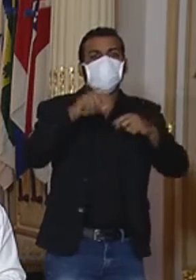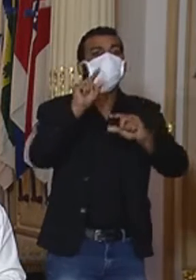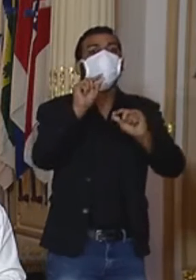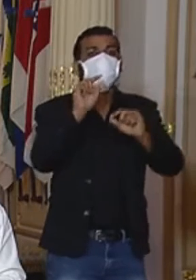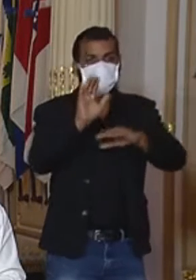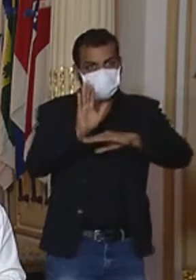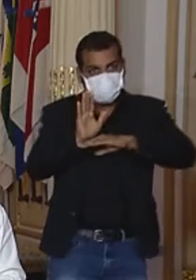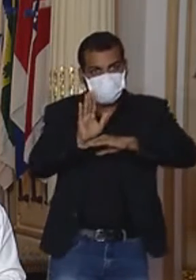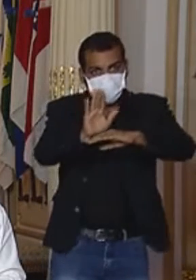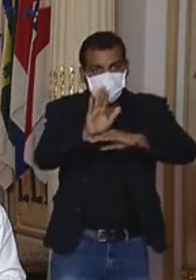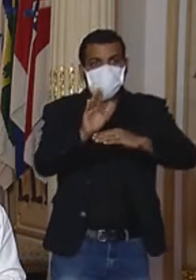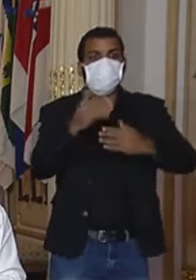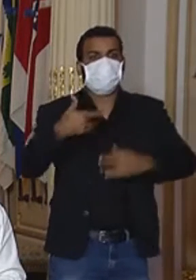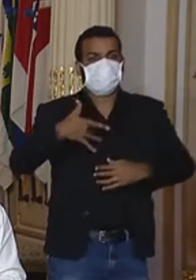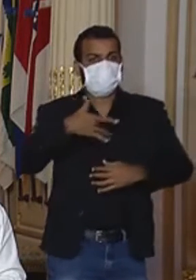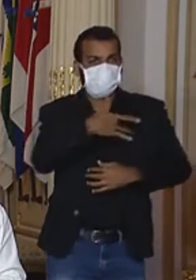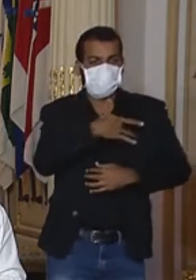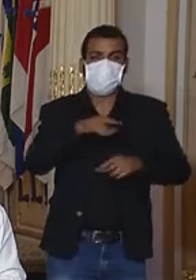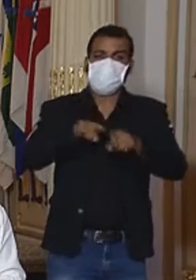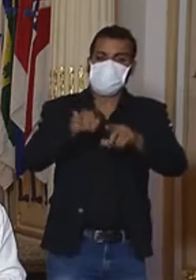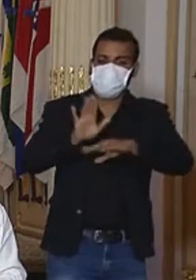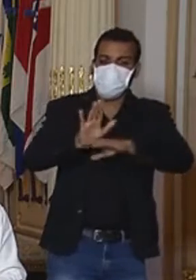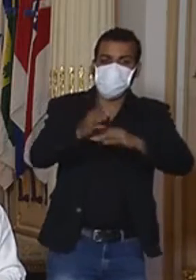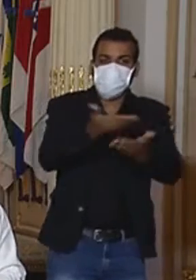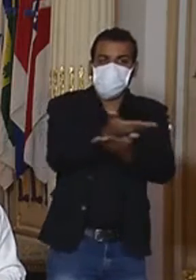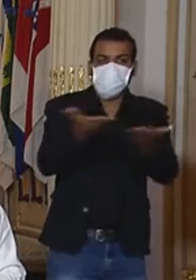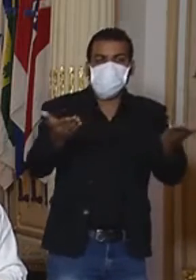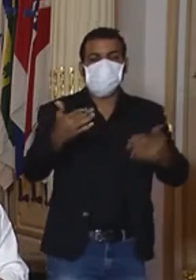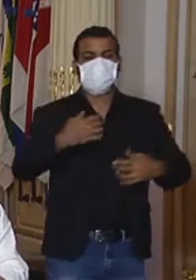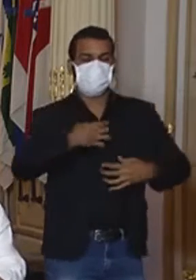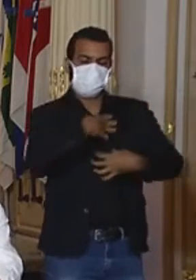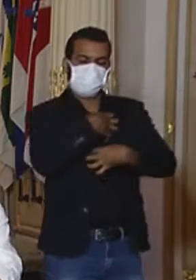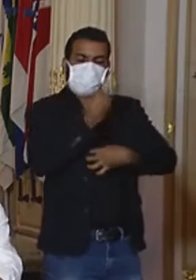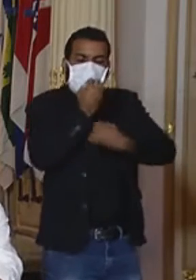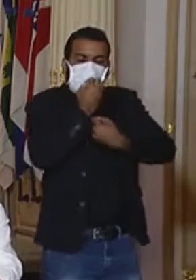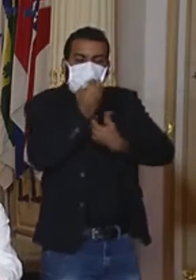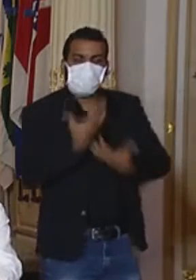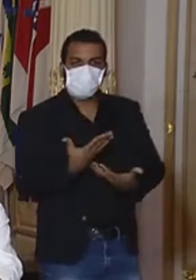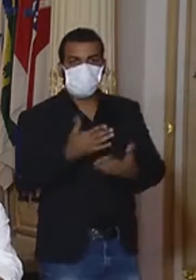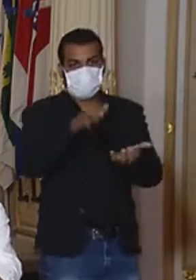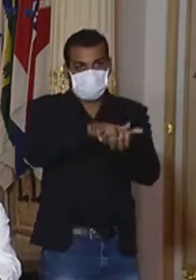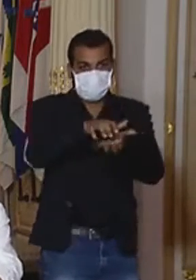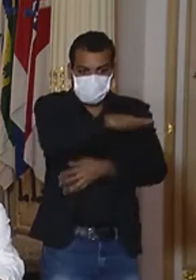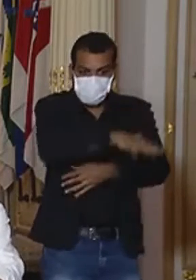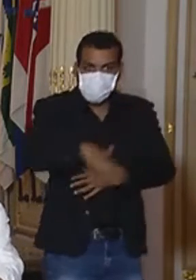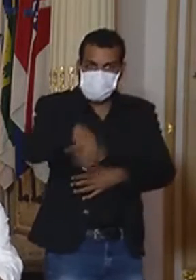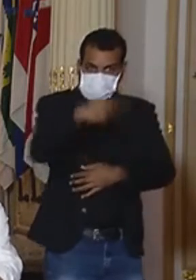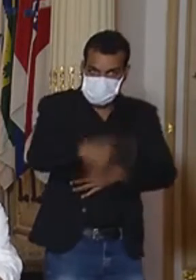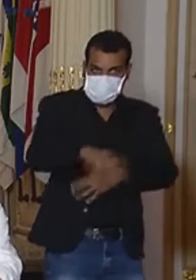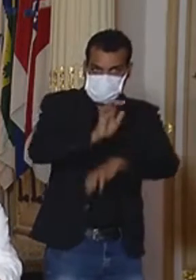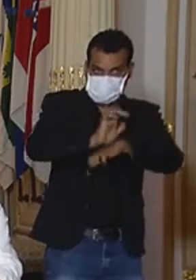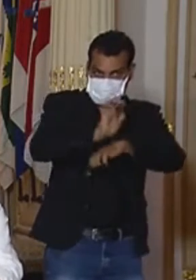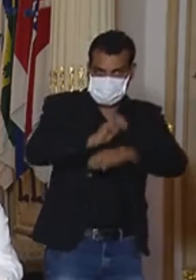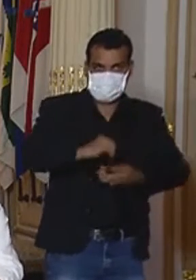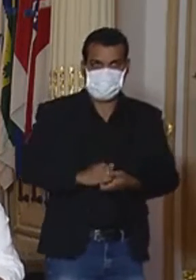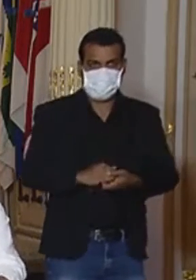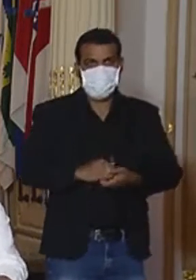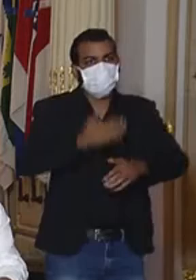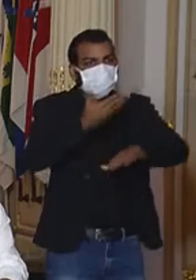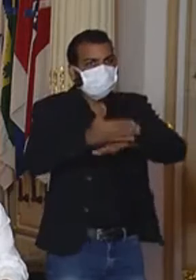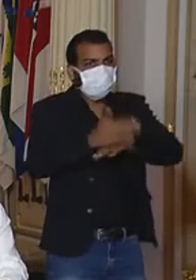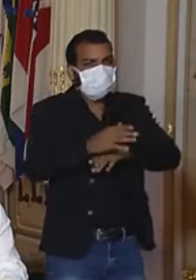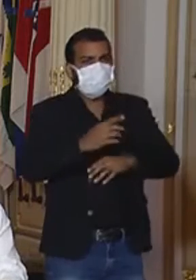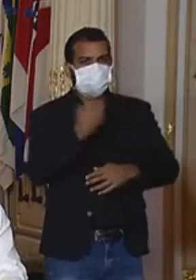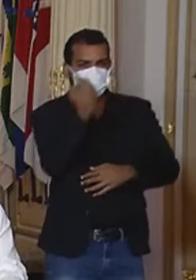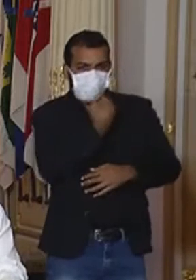bastante não é para a saúde e bem-estar dos pernambucanos com esta libera com essa liberação para a prática de